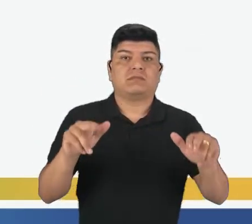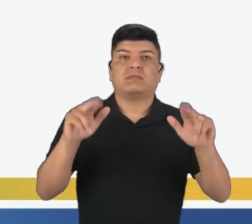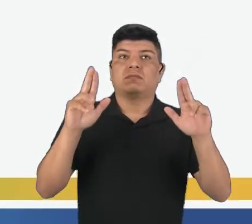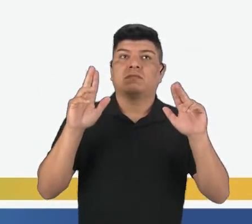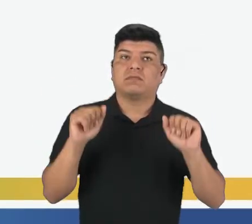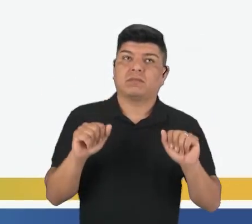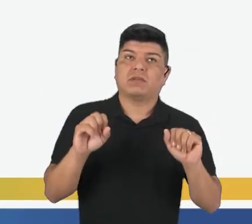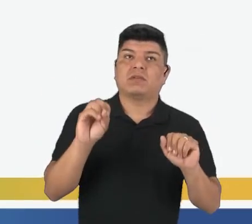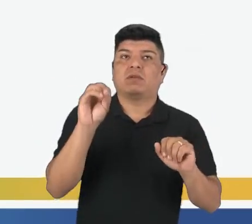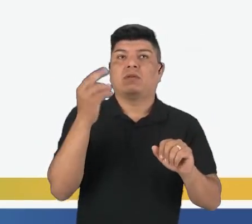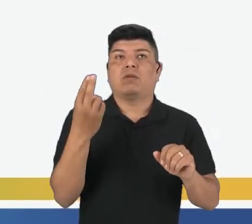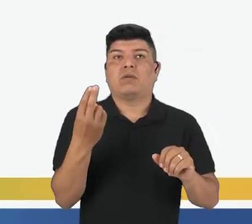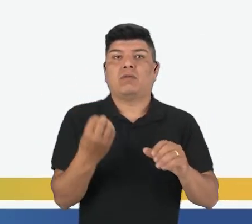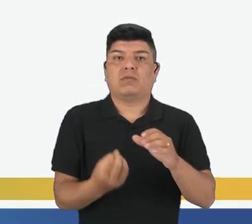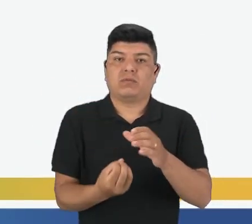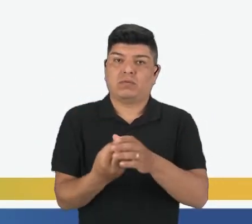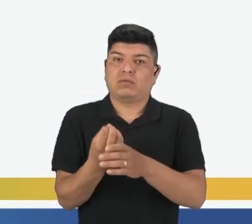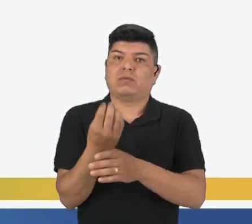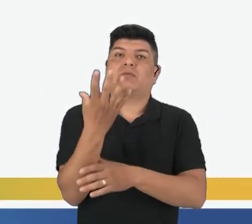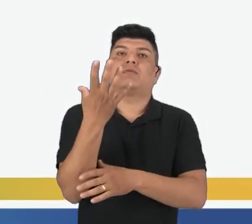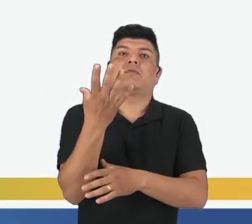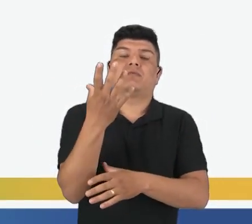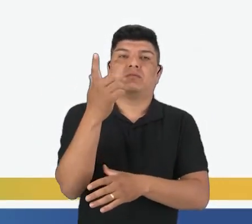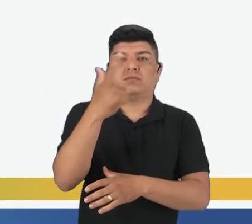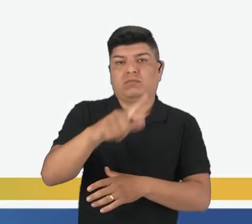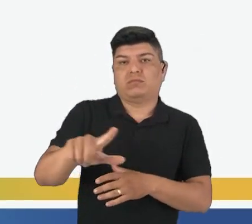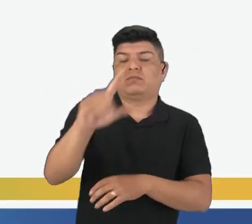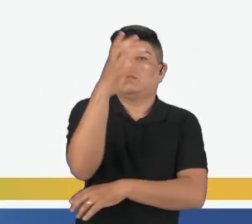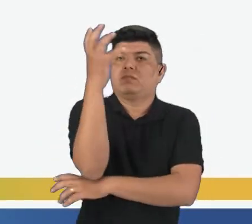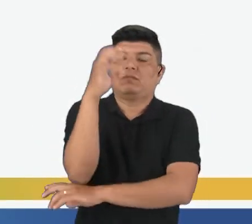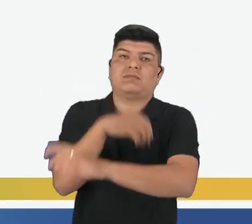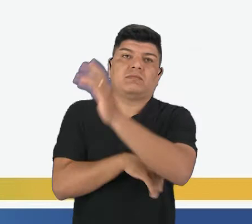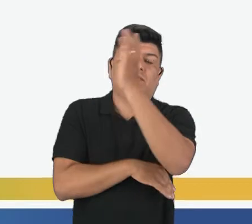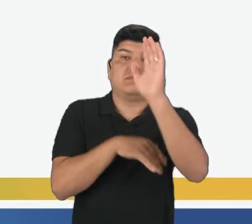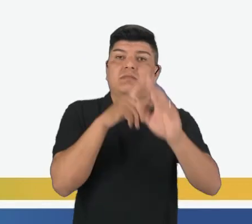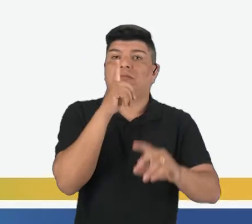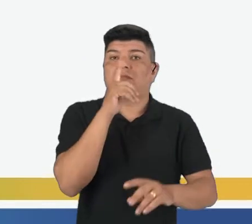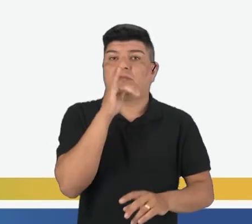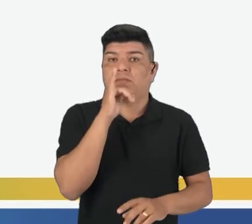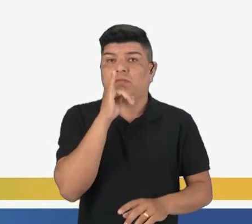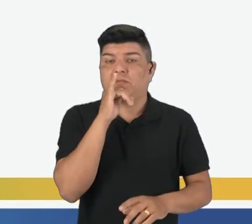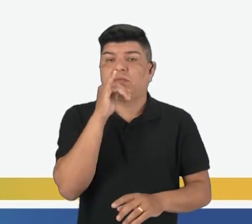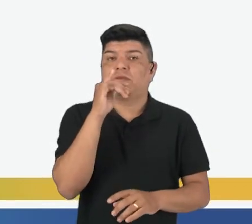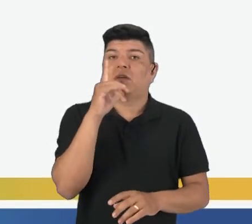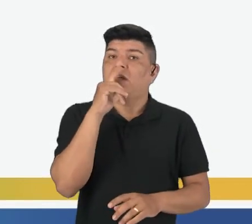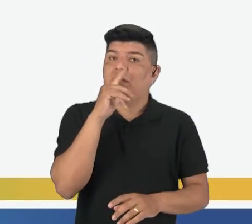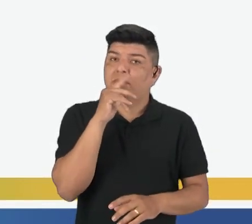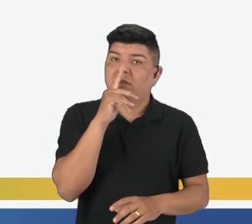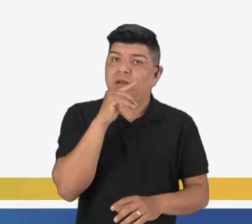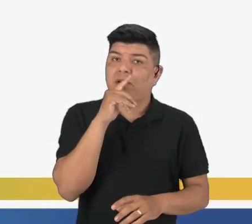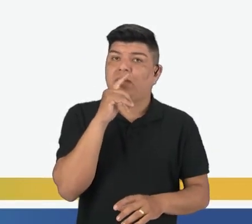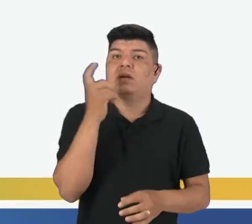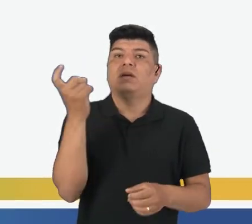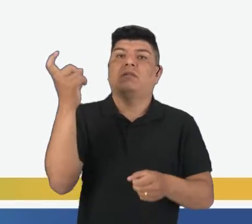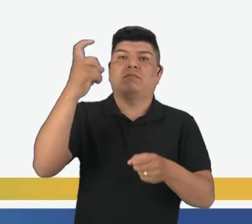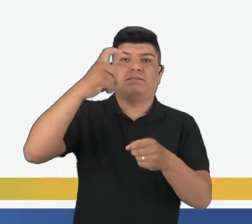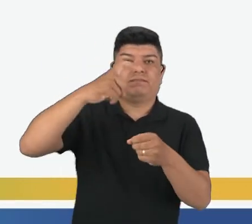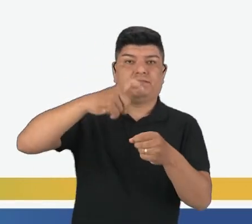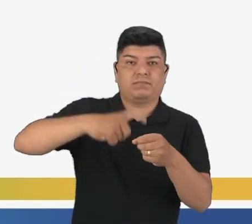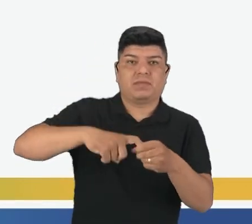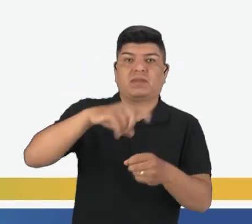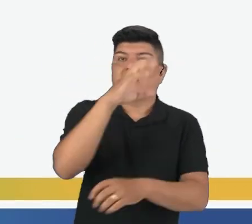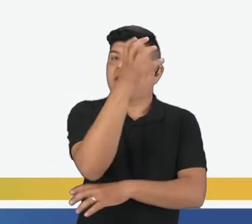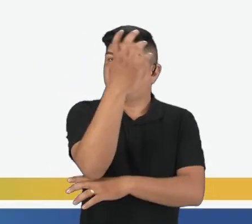se regeneram na natureza. O exemplo da água que nós falamos, né? Ela se regenera, ela volta